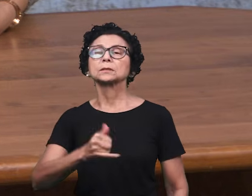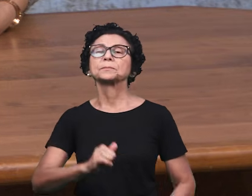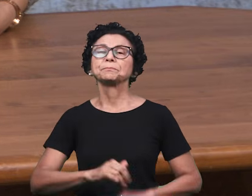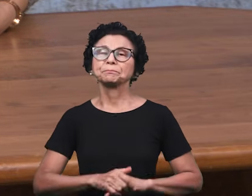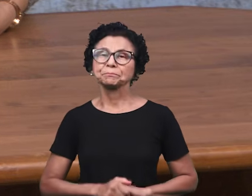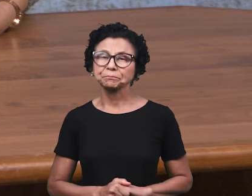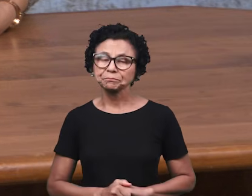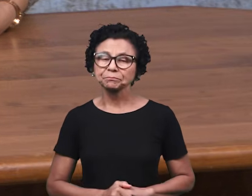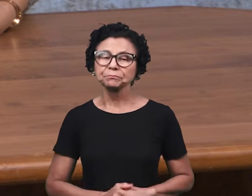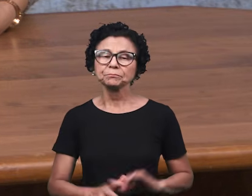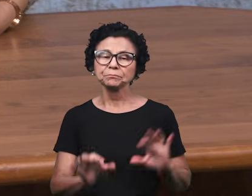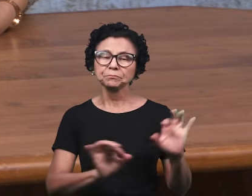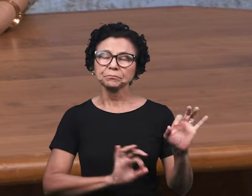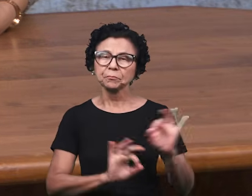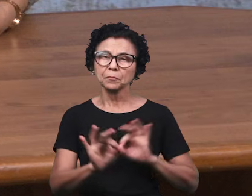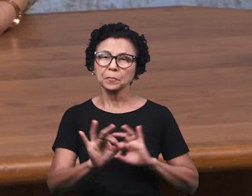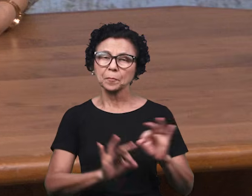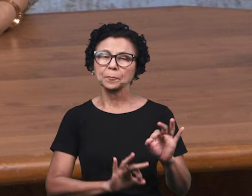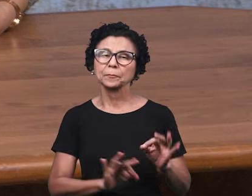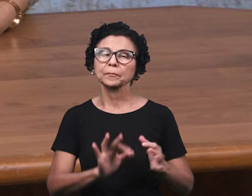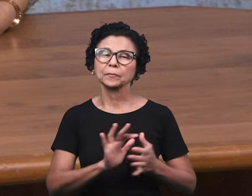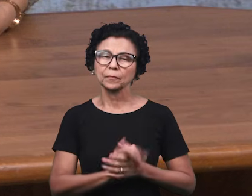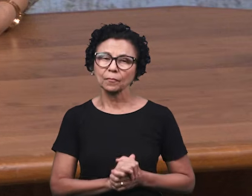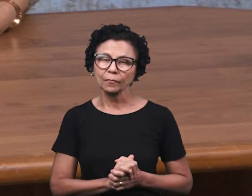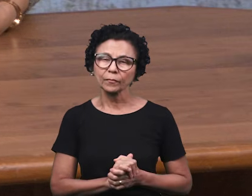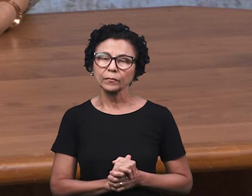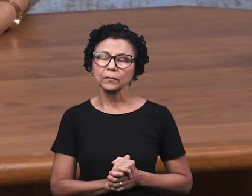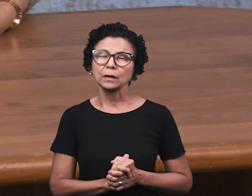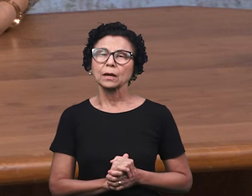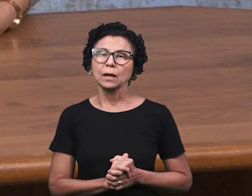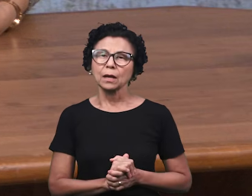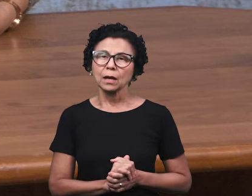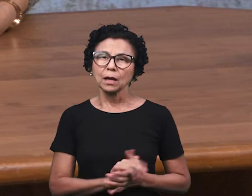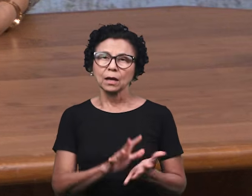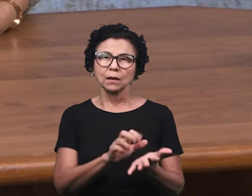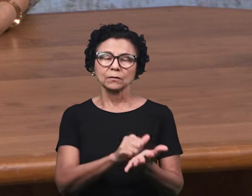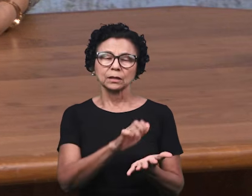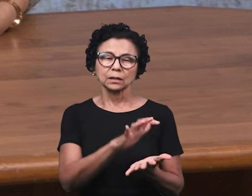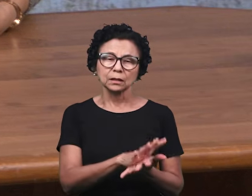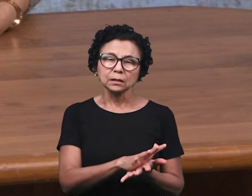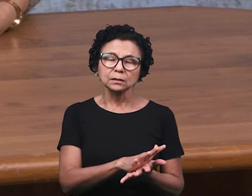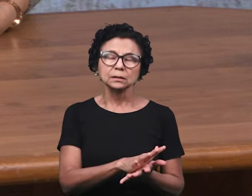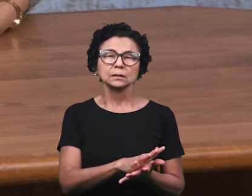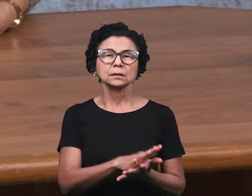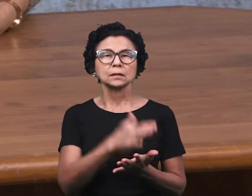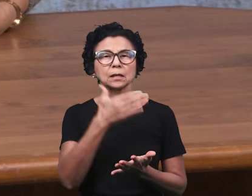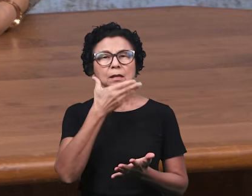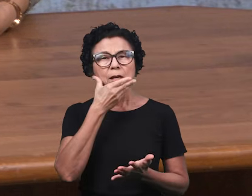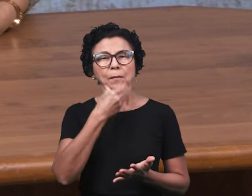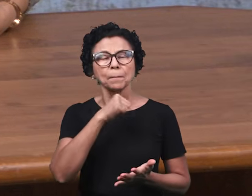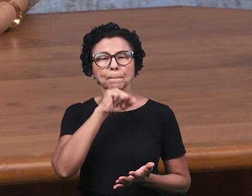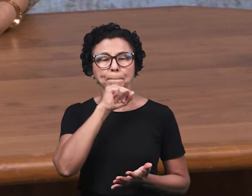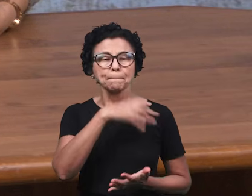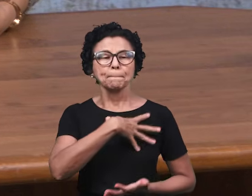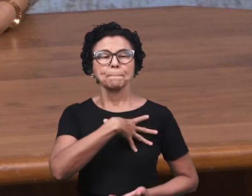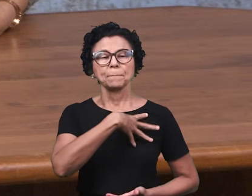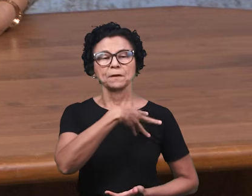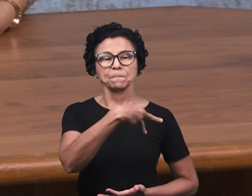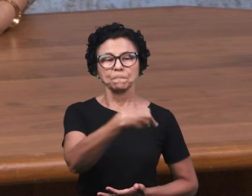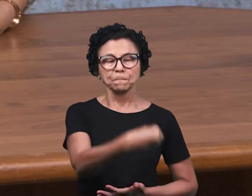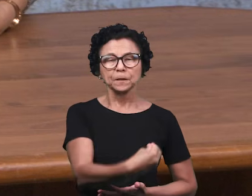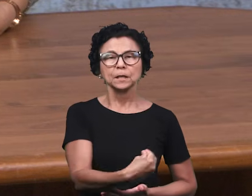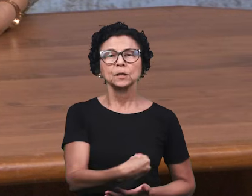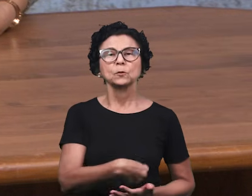a este povo, e tropeçarão neles pais e filhos juntamente. O vizinho e